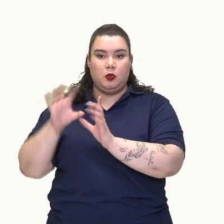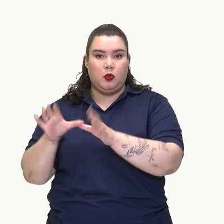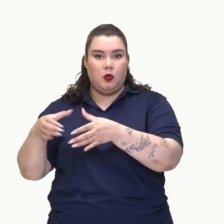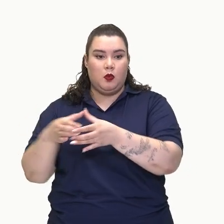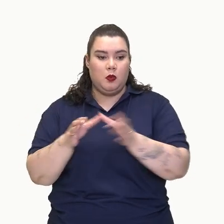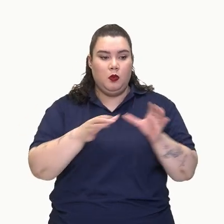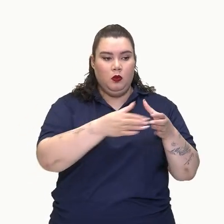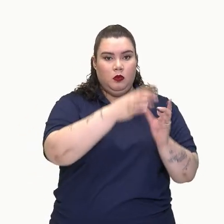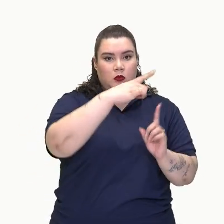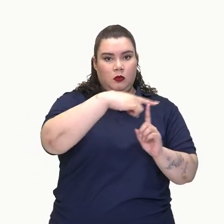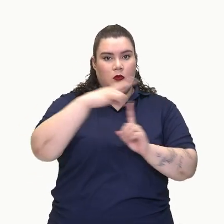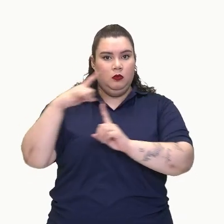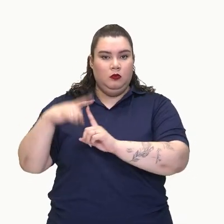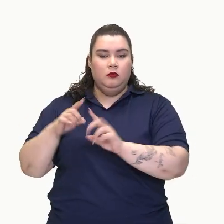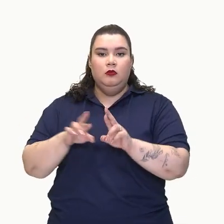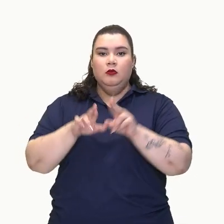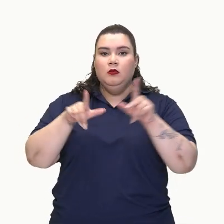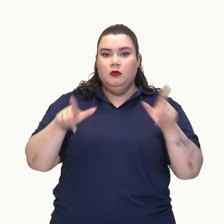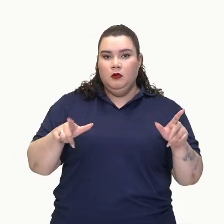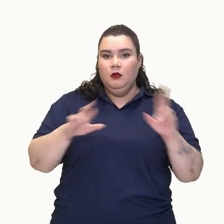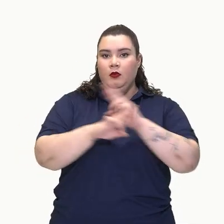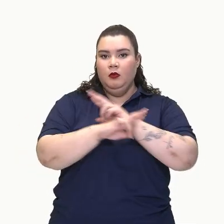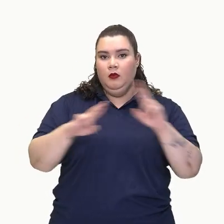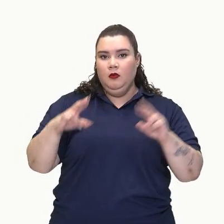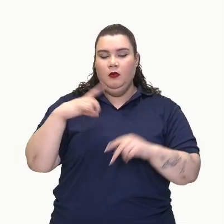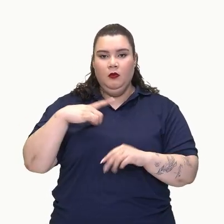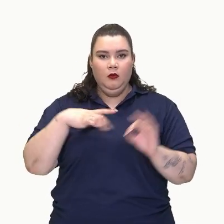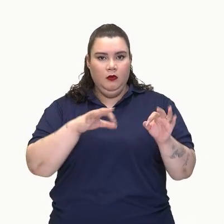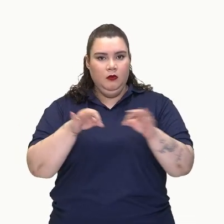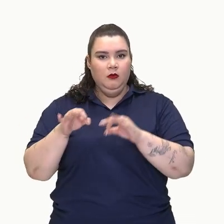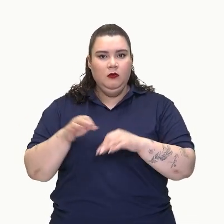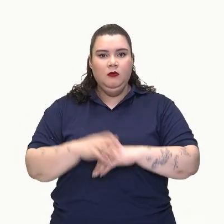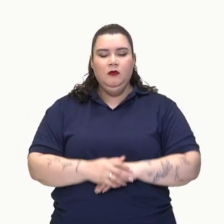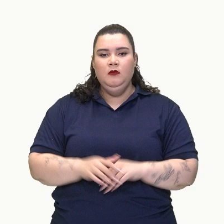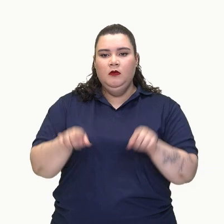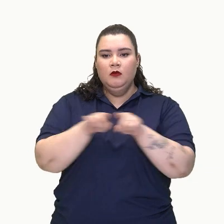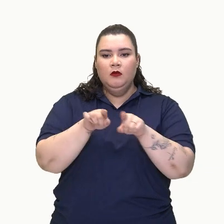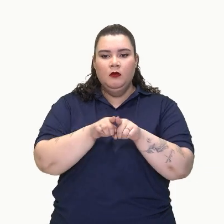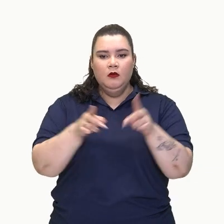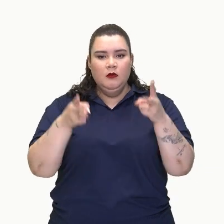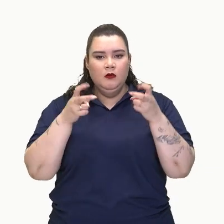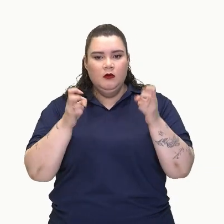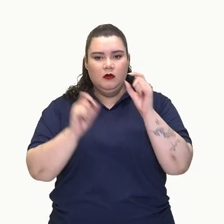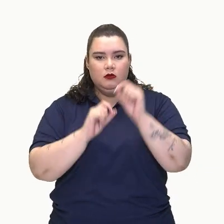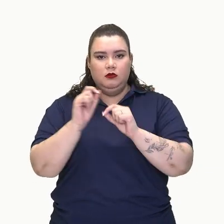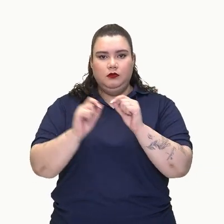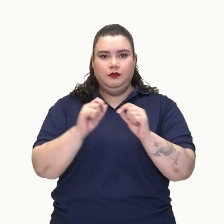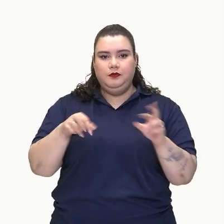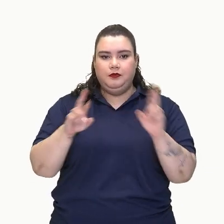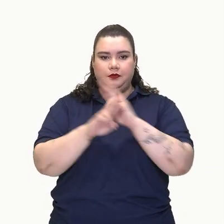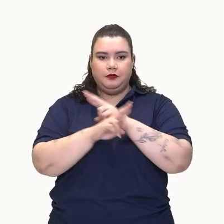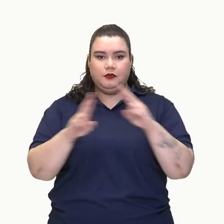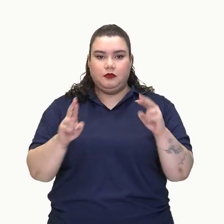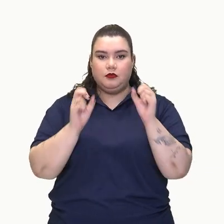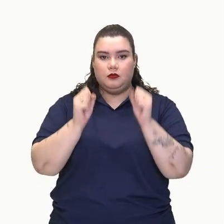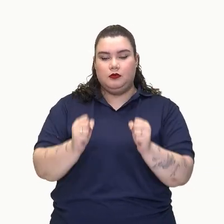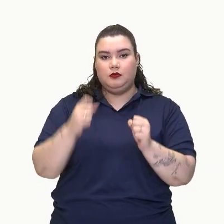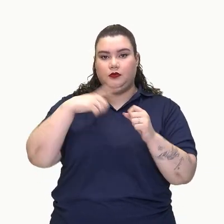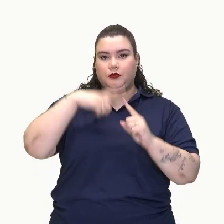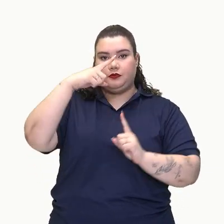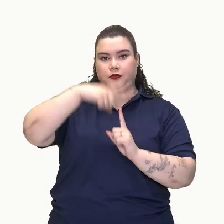diferentes. Além disso, vocês irão observar também que essas relações elas podem ser harmônicas